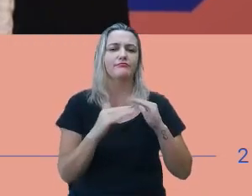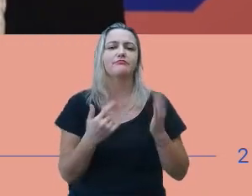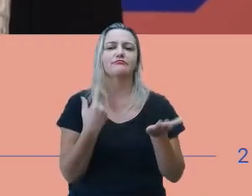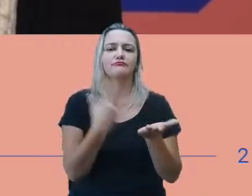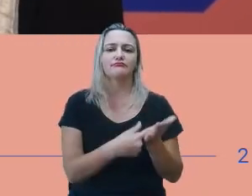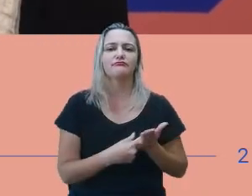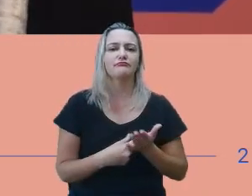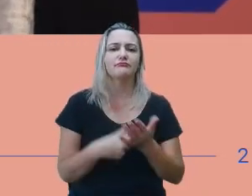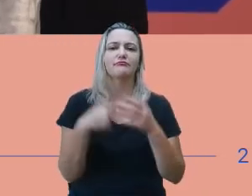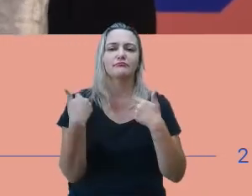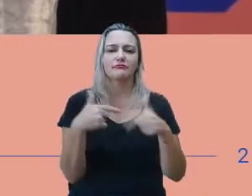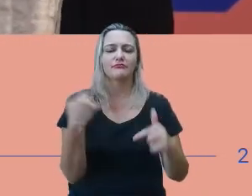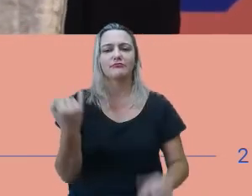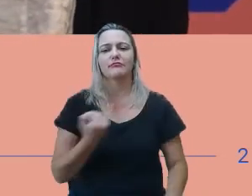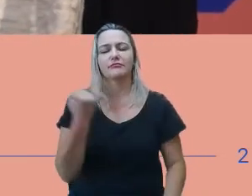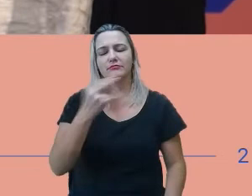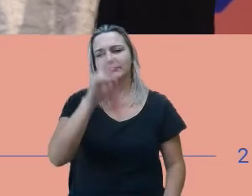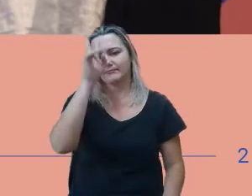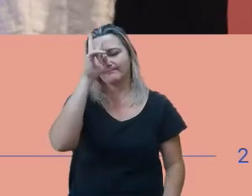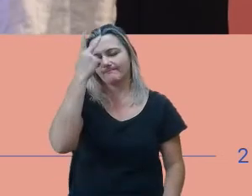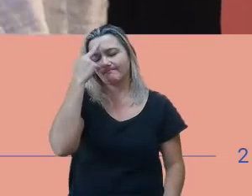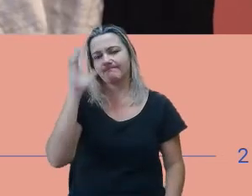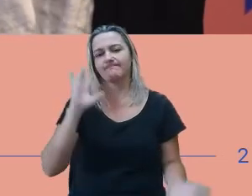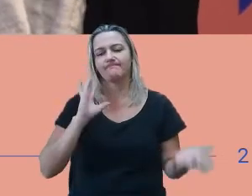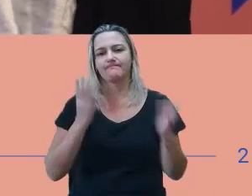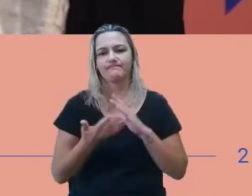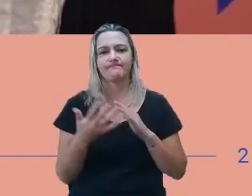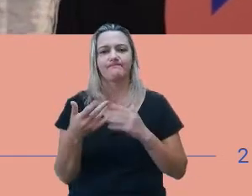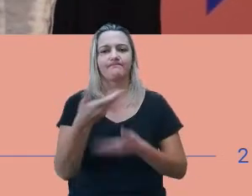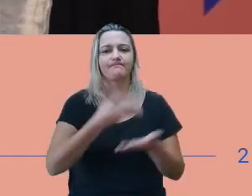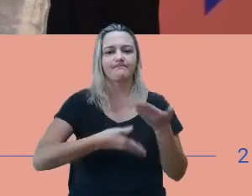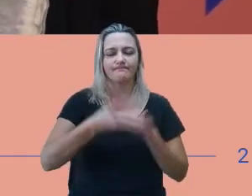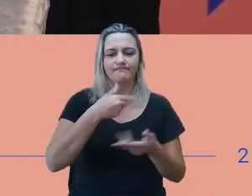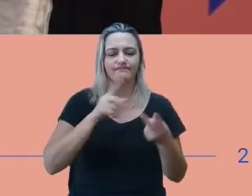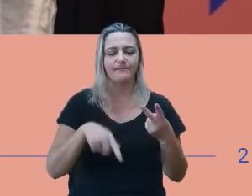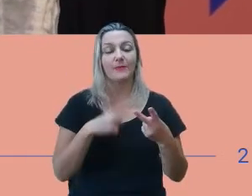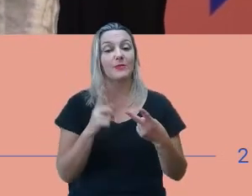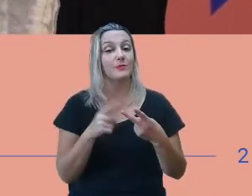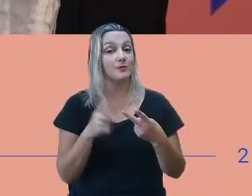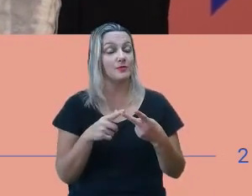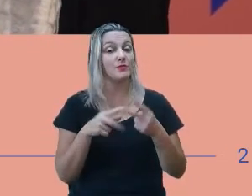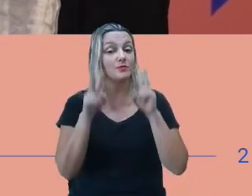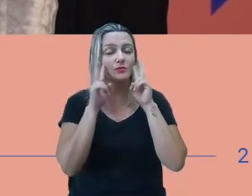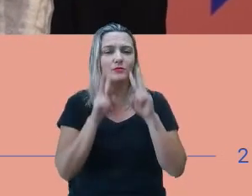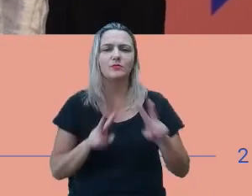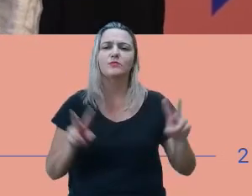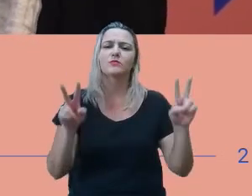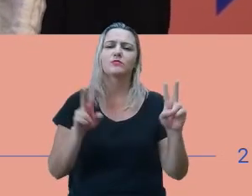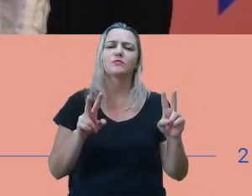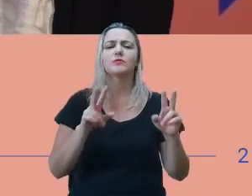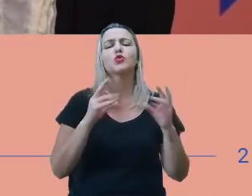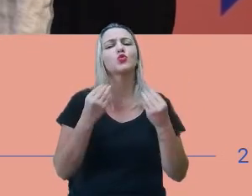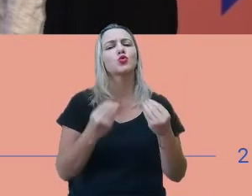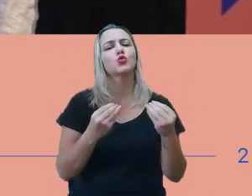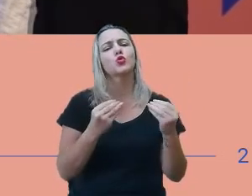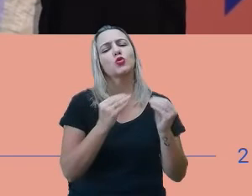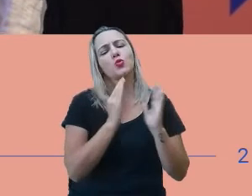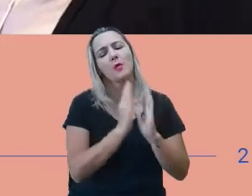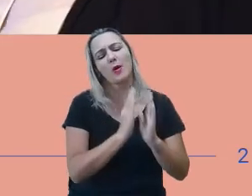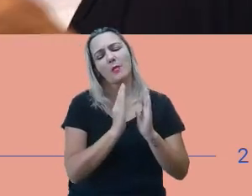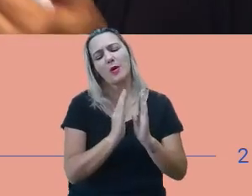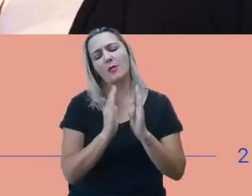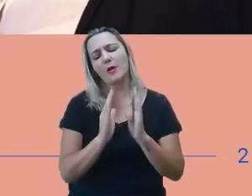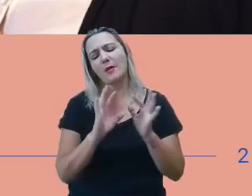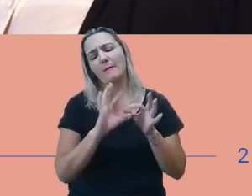importância de terça e mais de 7 circular na segunda fase A gente trabalha olhar da cadeia e começa a fazer as ações de engajamento